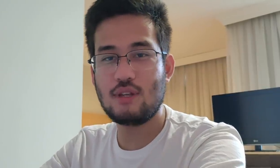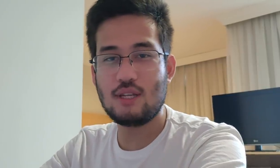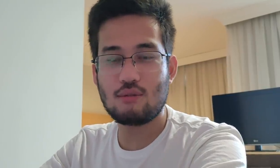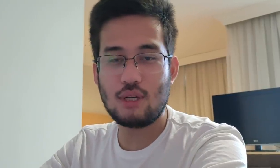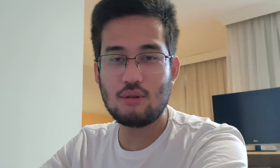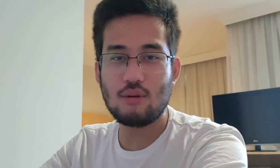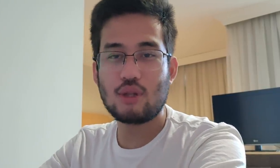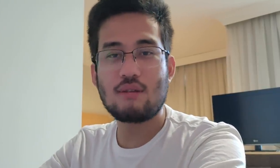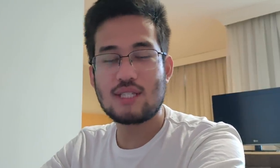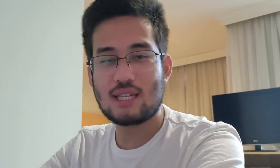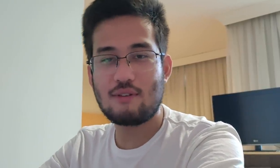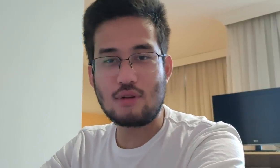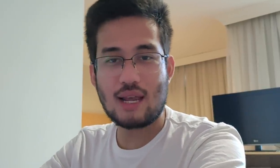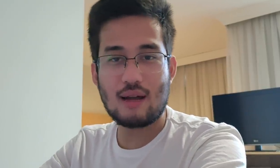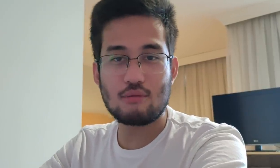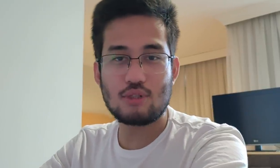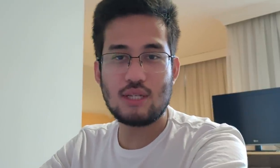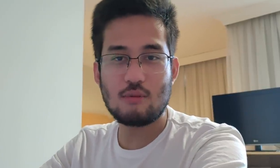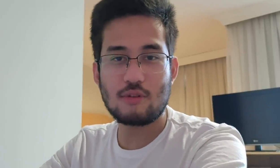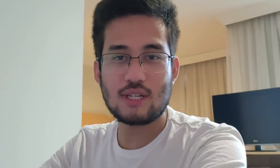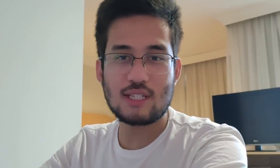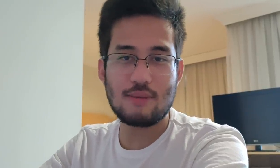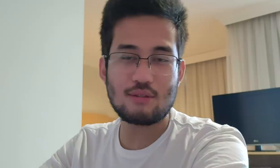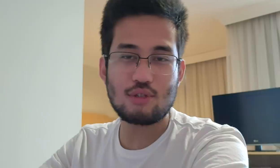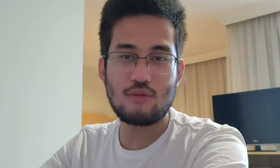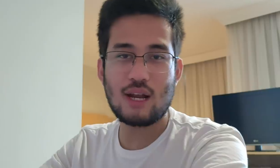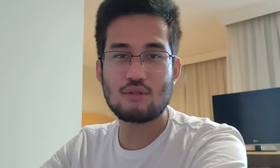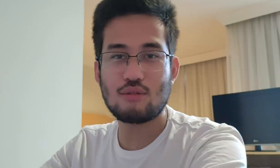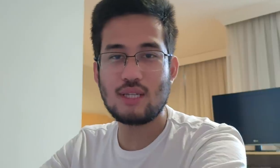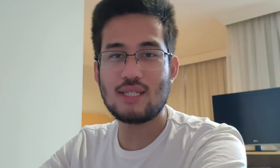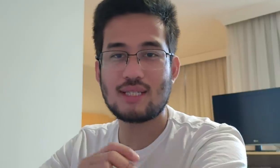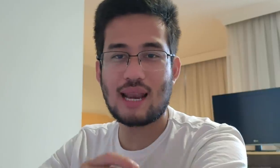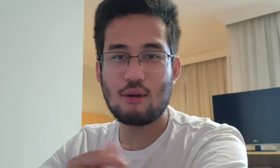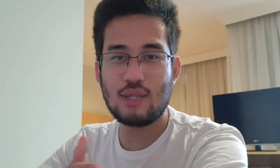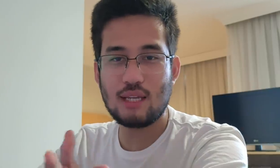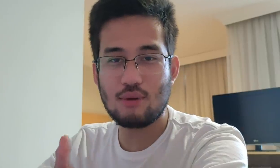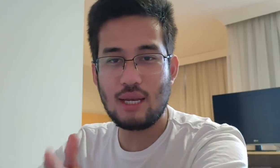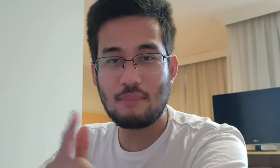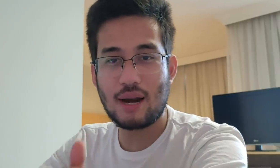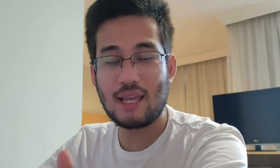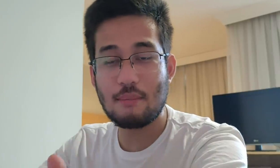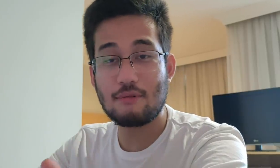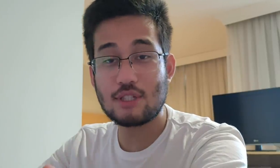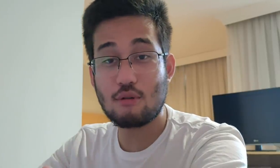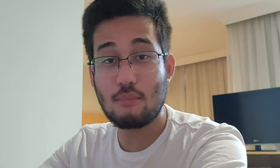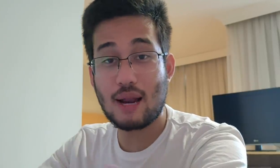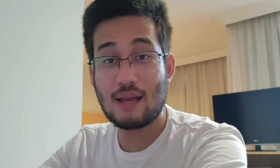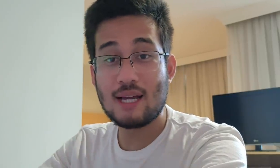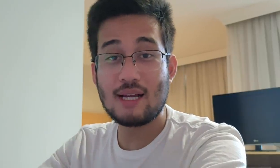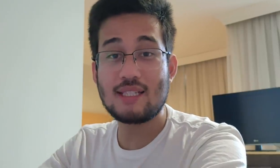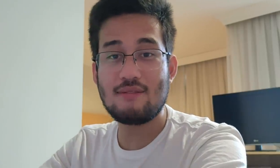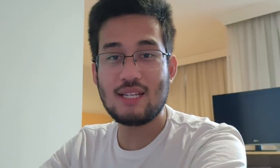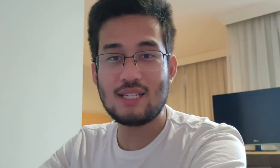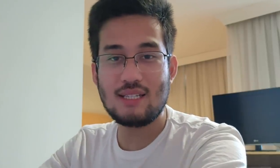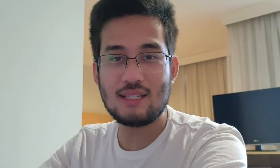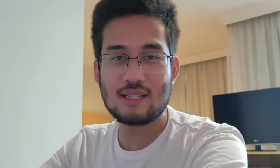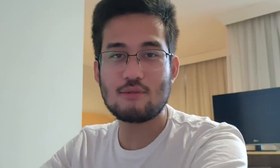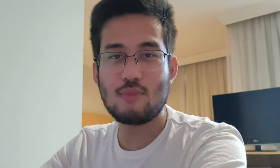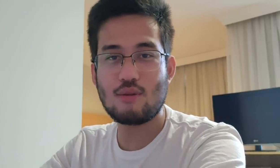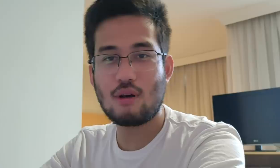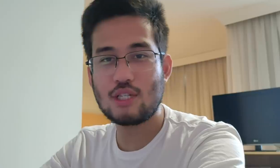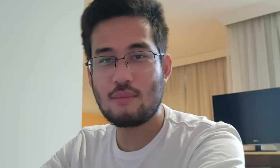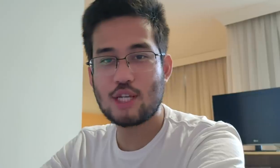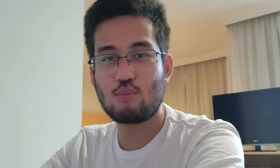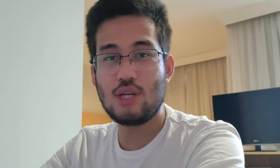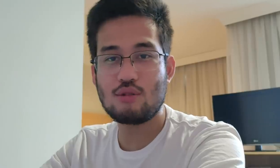joias do infinito ali no botão de se inscrever no canal, no sininho para você receber as notificações, instalar o dedo ali, para quê? Para você comprar, antes que vire cinzas,